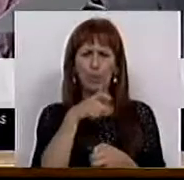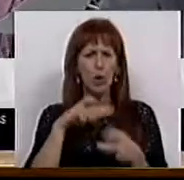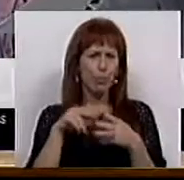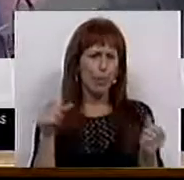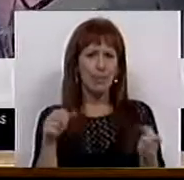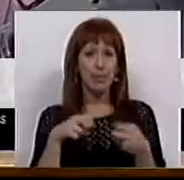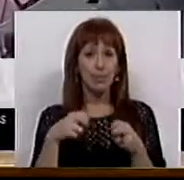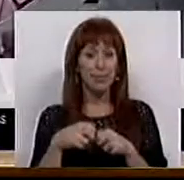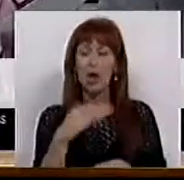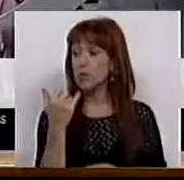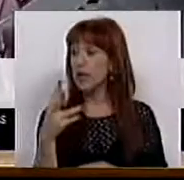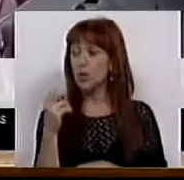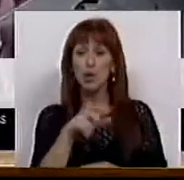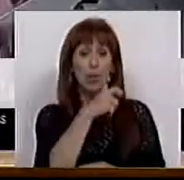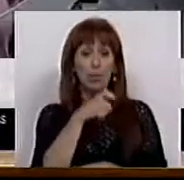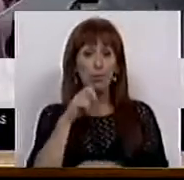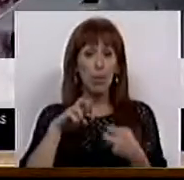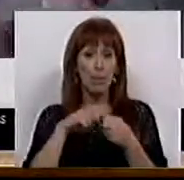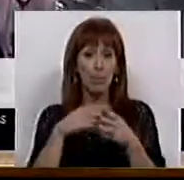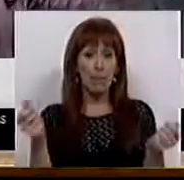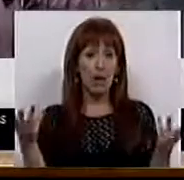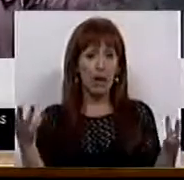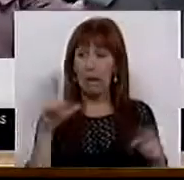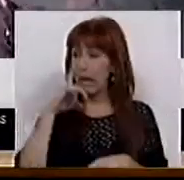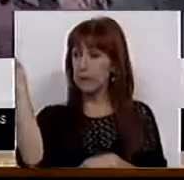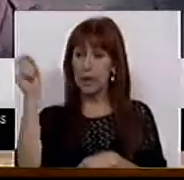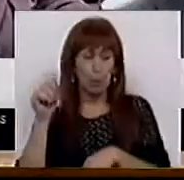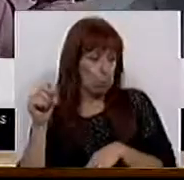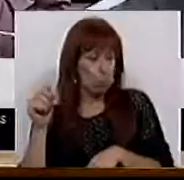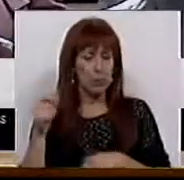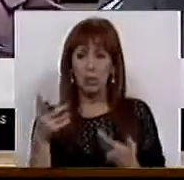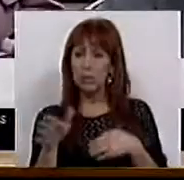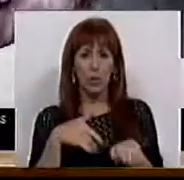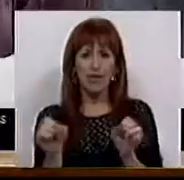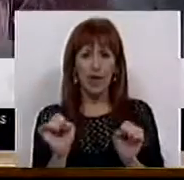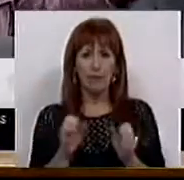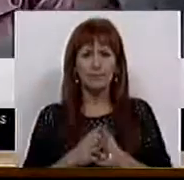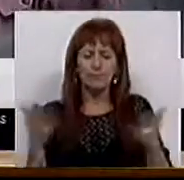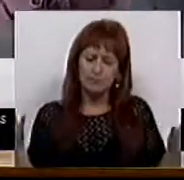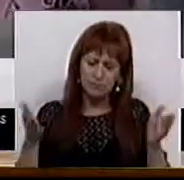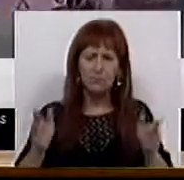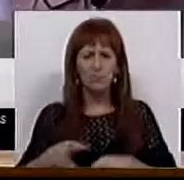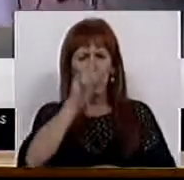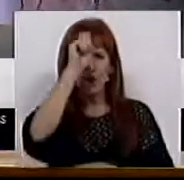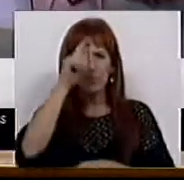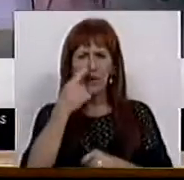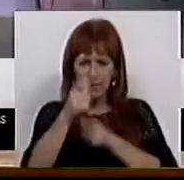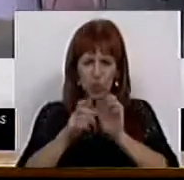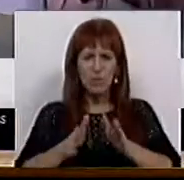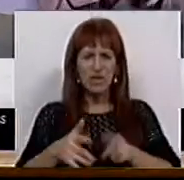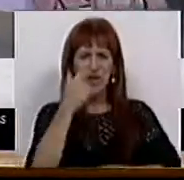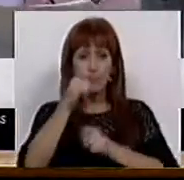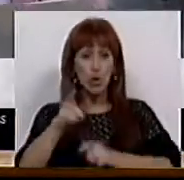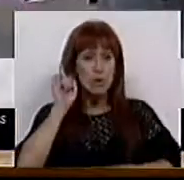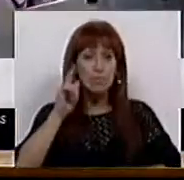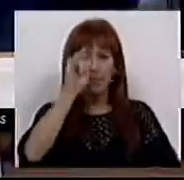resolver o problema, 2013 prometeu resolver o problema, saiu da pasta e nada feito. É preciso respeitar as